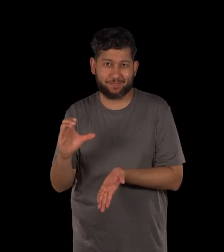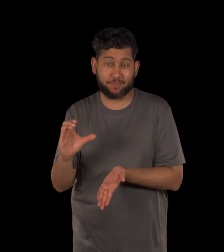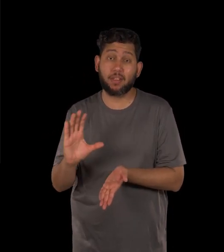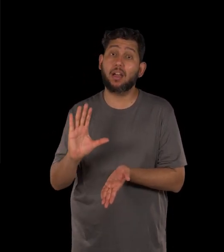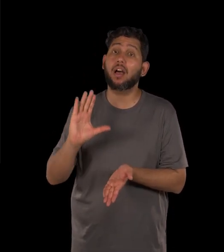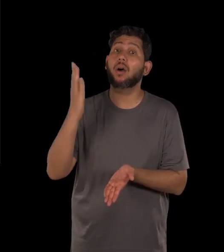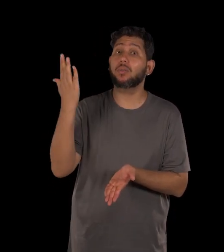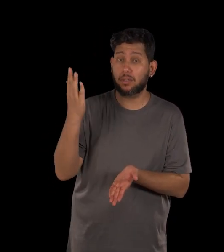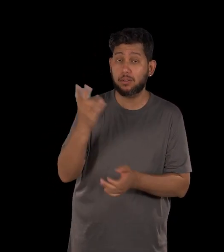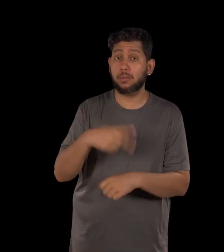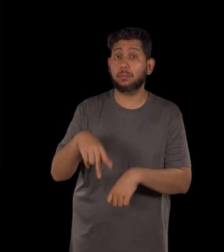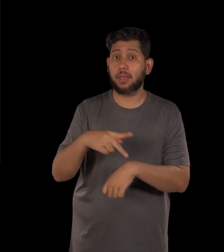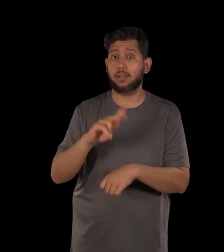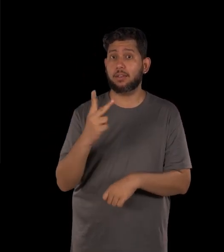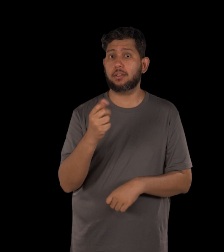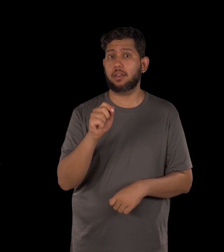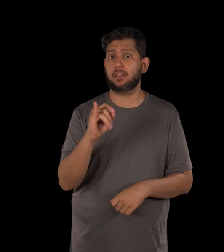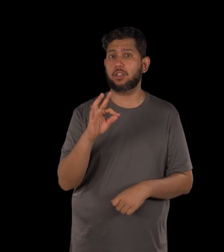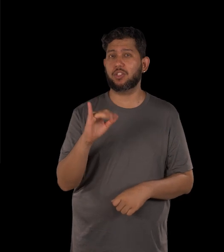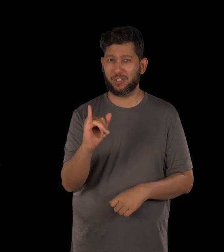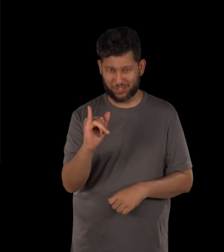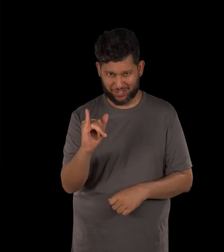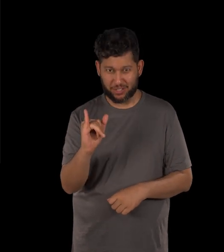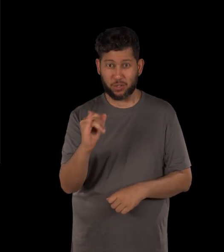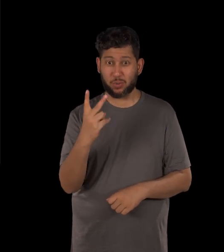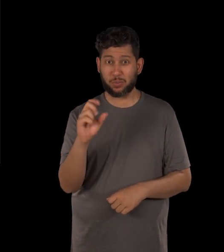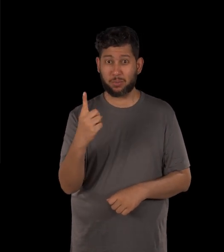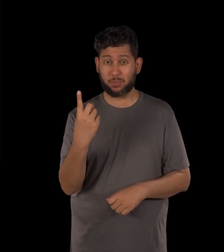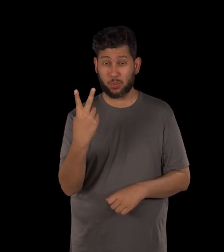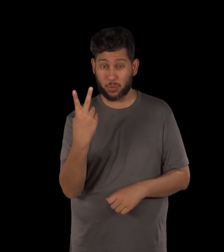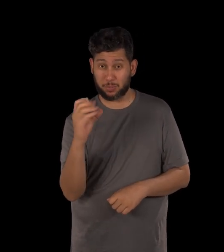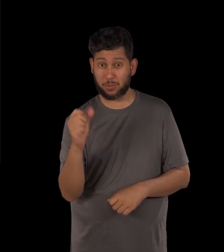devastou o Haiti em 2010.